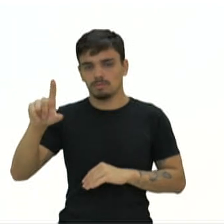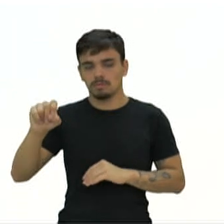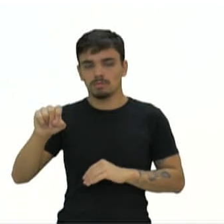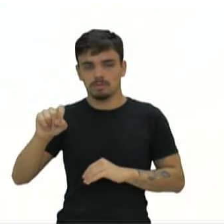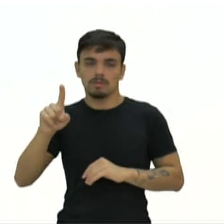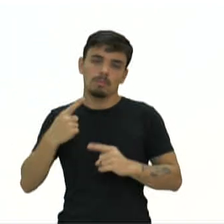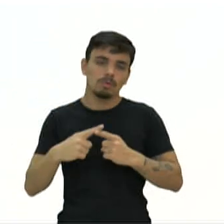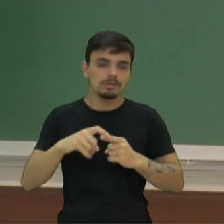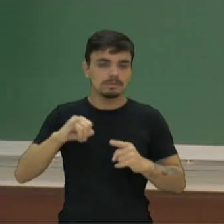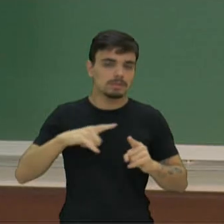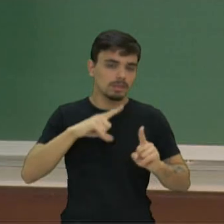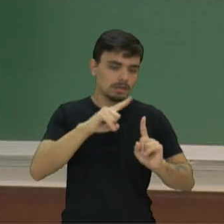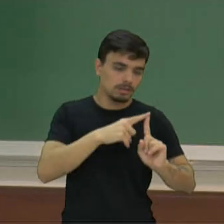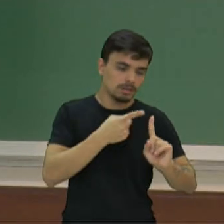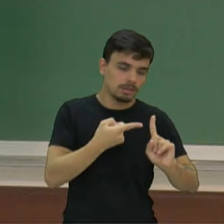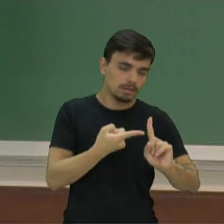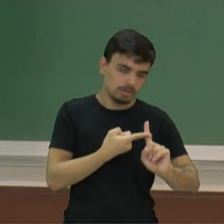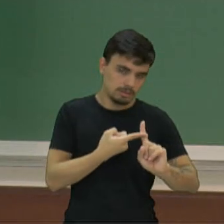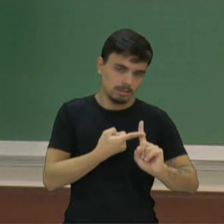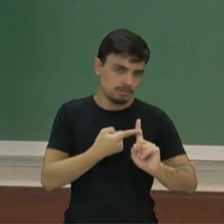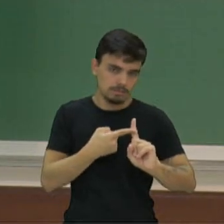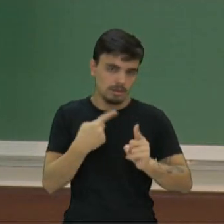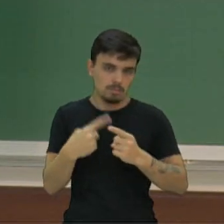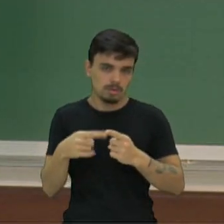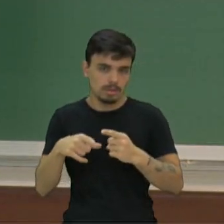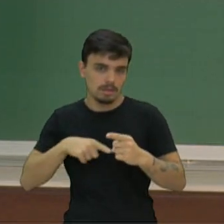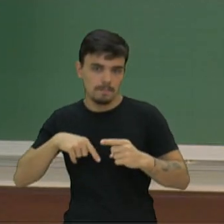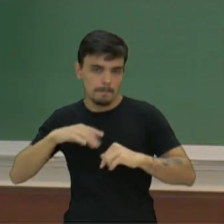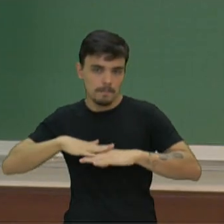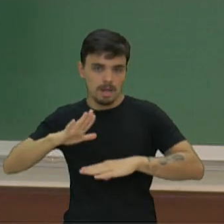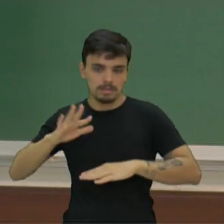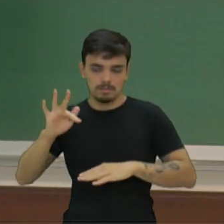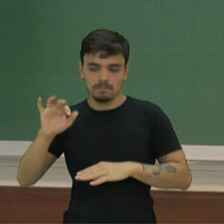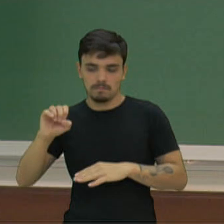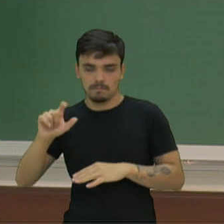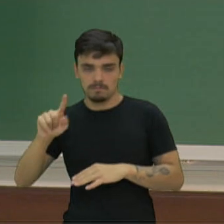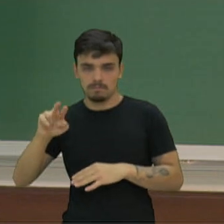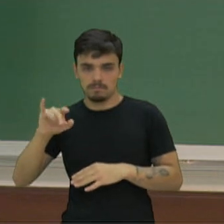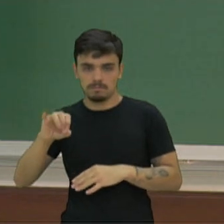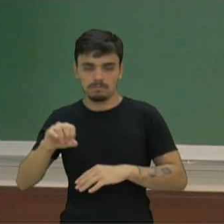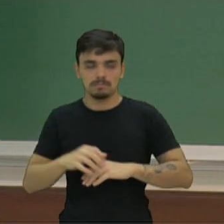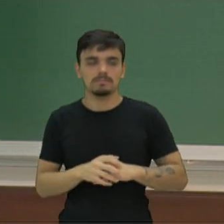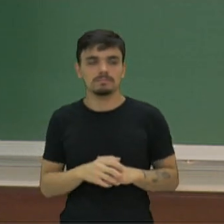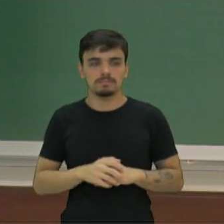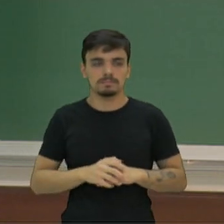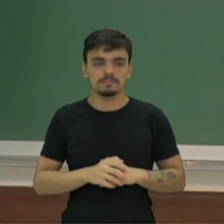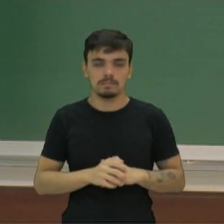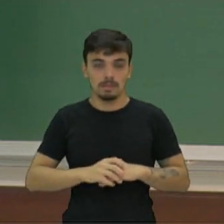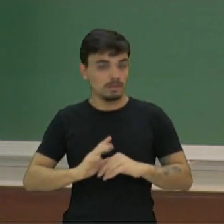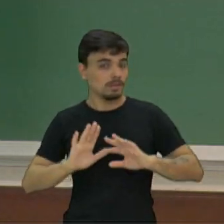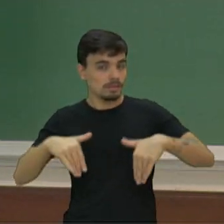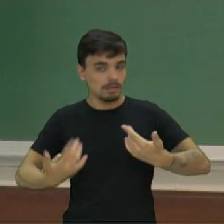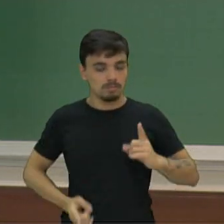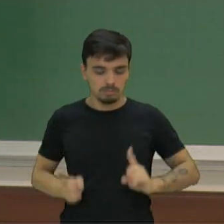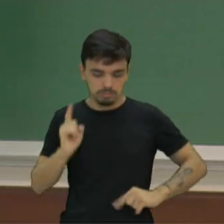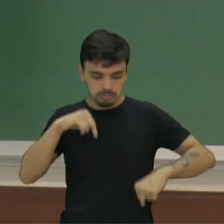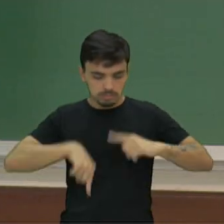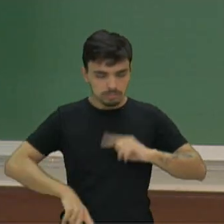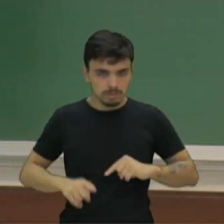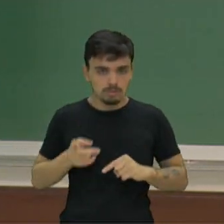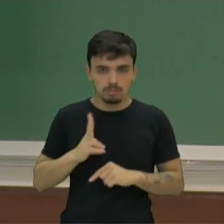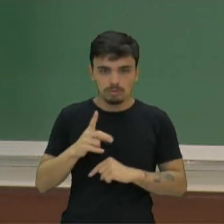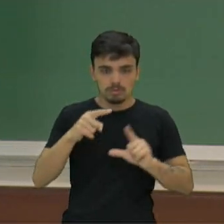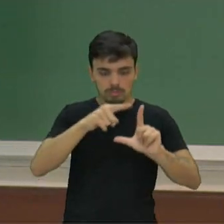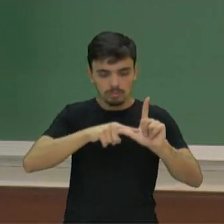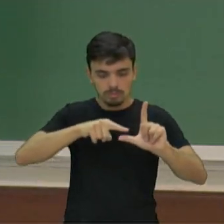estando grávida não tem lógica amadurecer mais folículos, né? Então, esse hormônio ele mantém os níveis de progesterona e estrogênio,